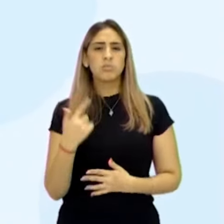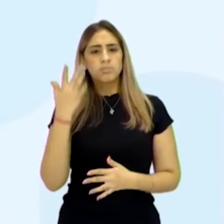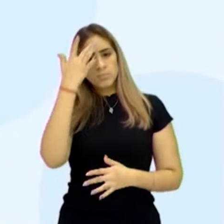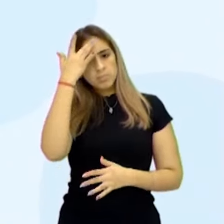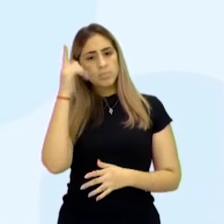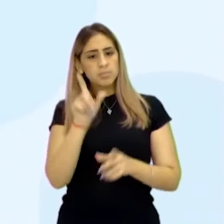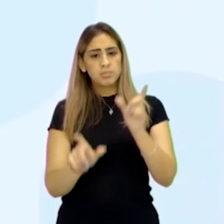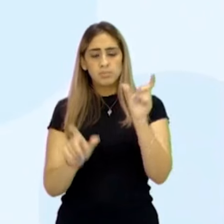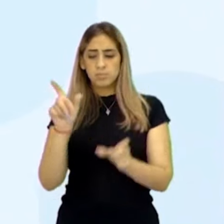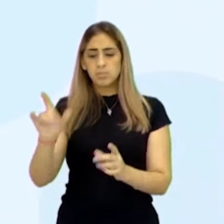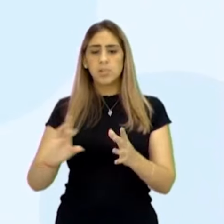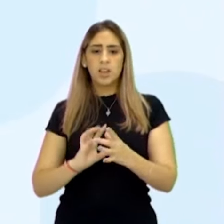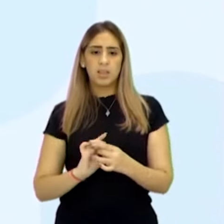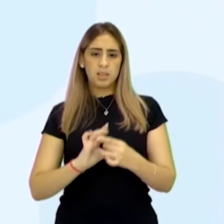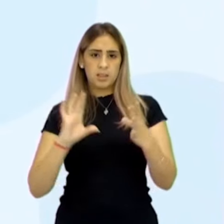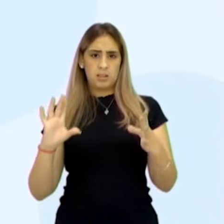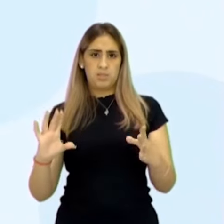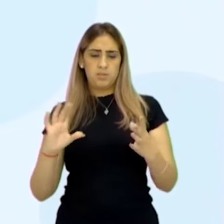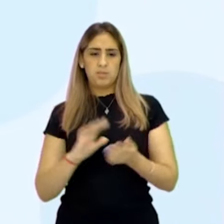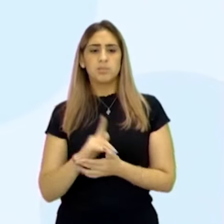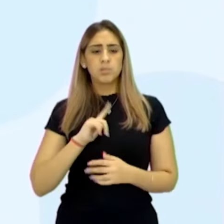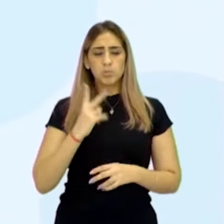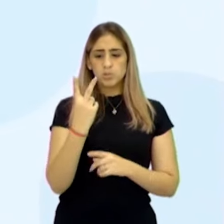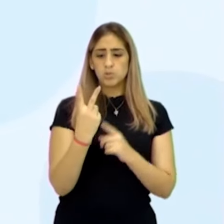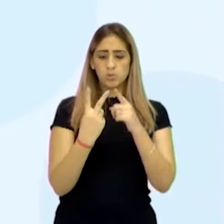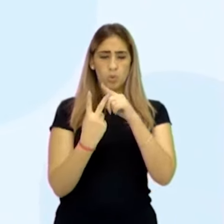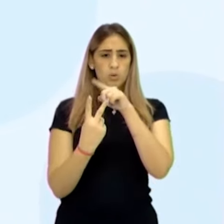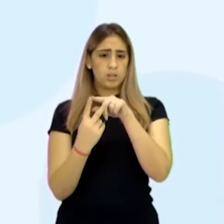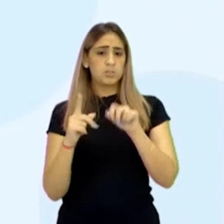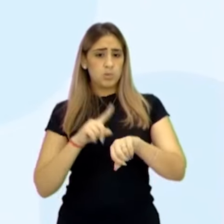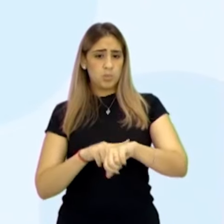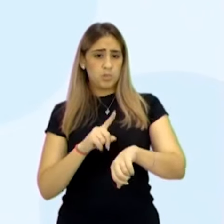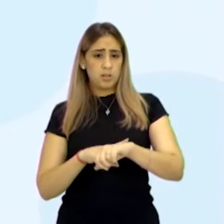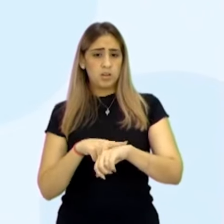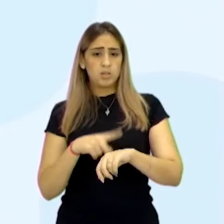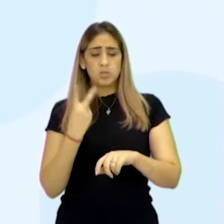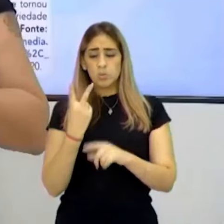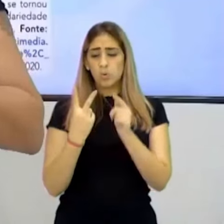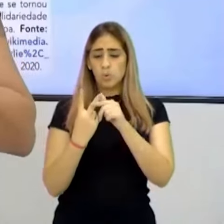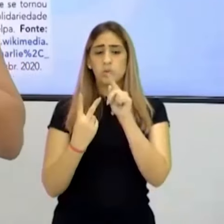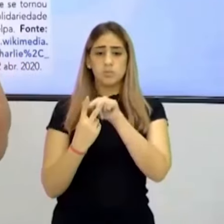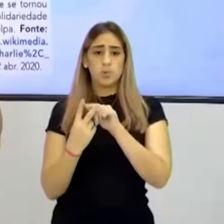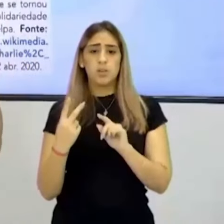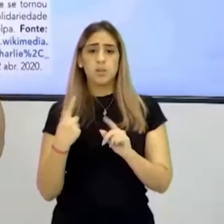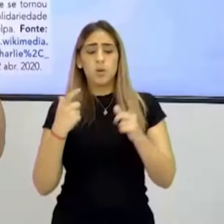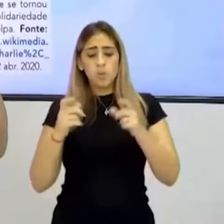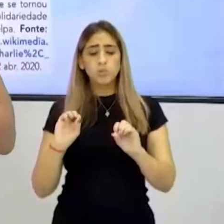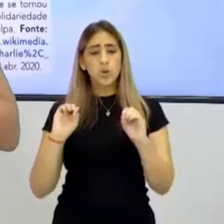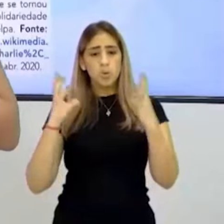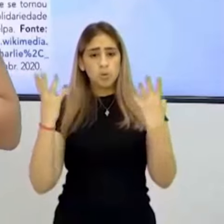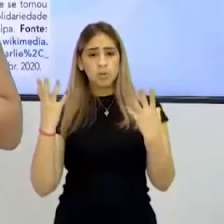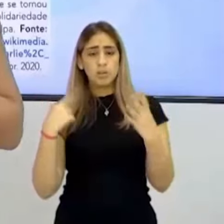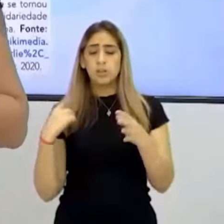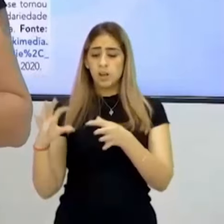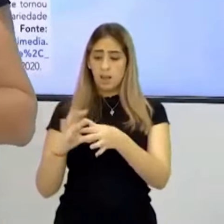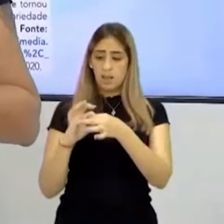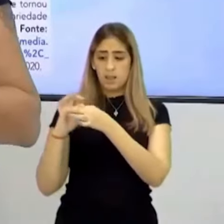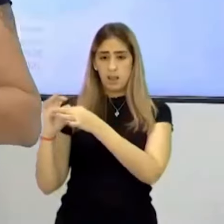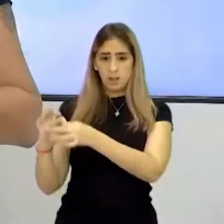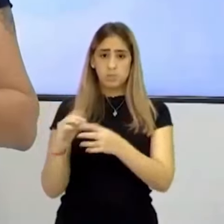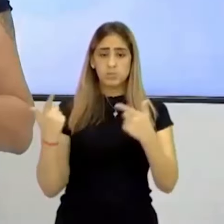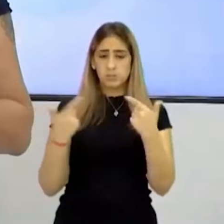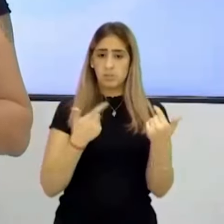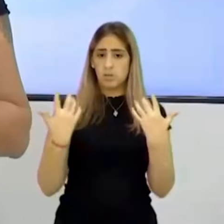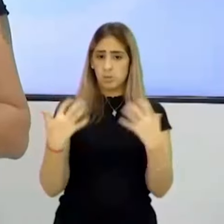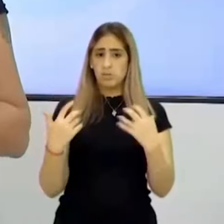imprensa livre. Então, nós temos esses dois momentos, né, que foram dois momentos também onde ocorreram ali atos terroristas. E aí eu